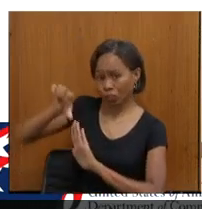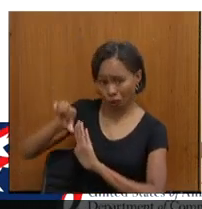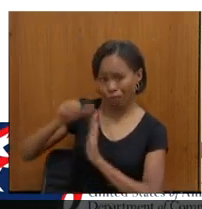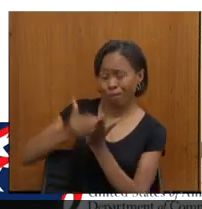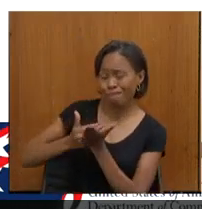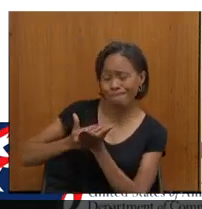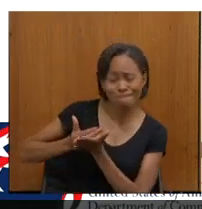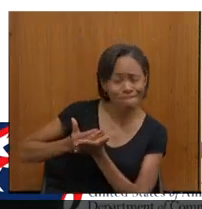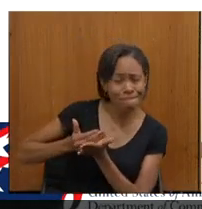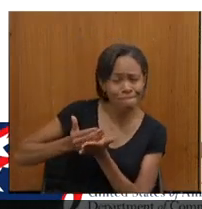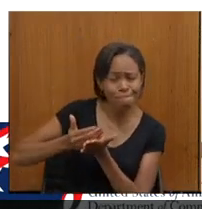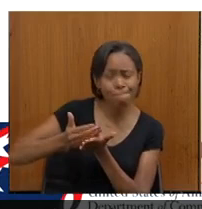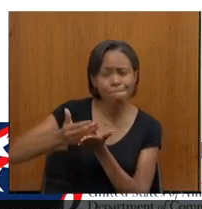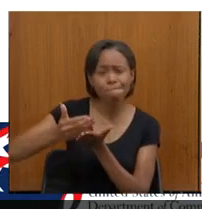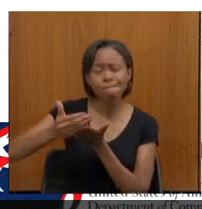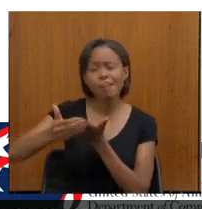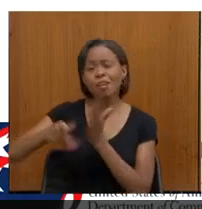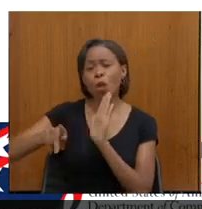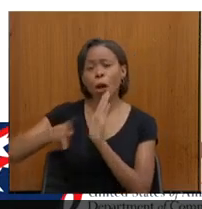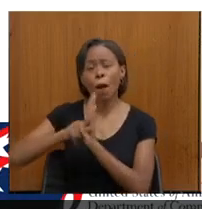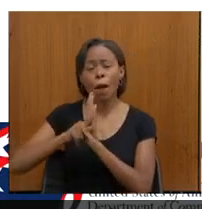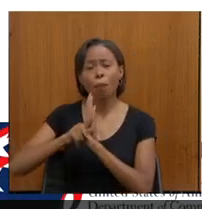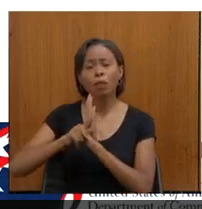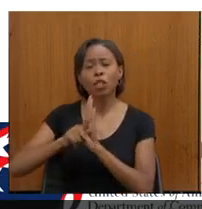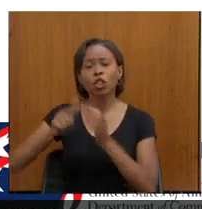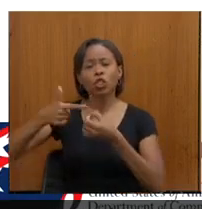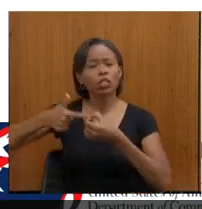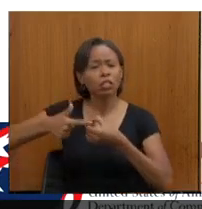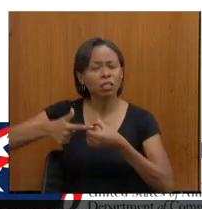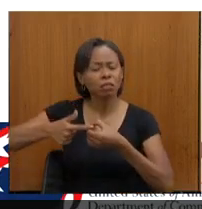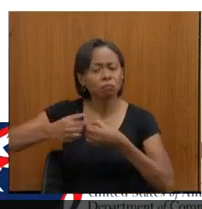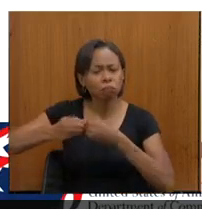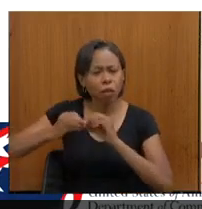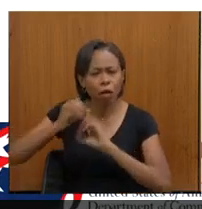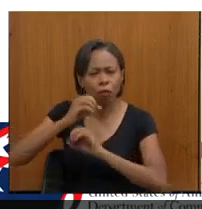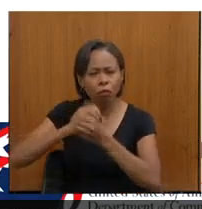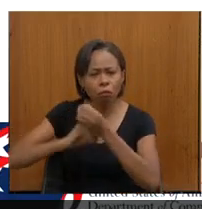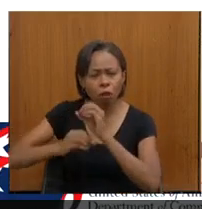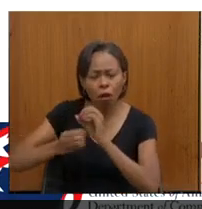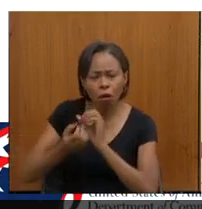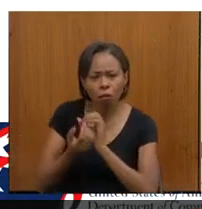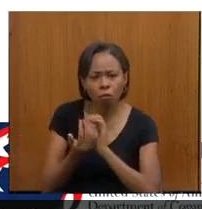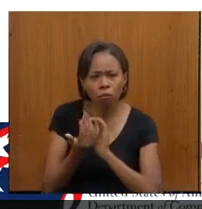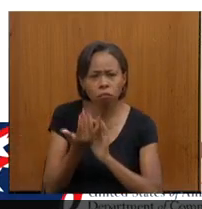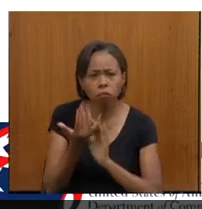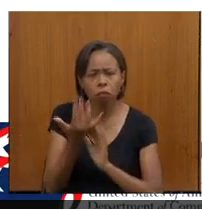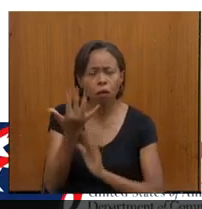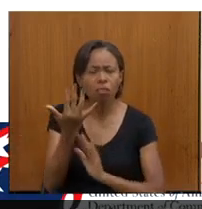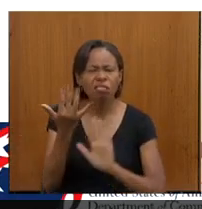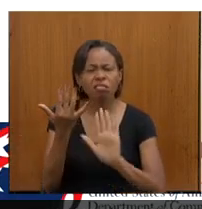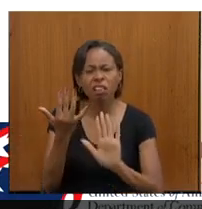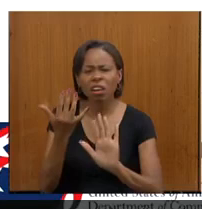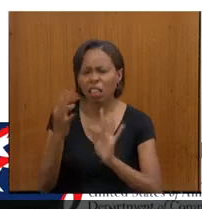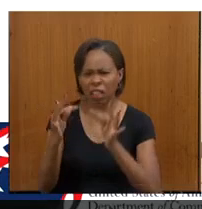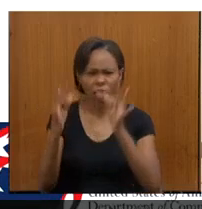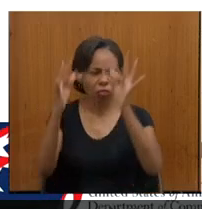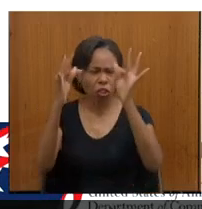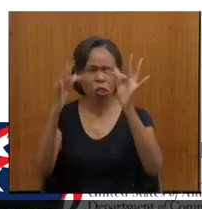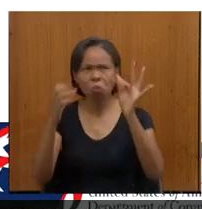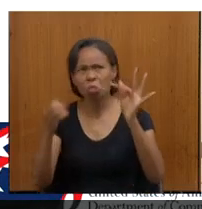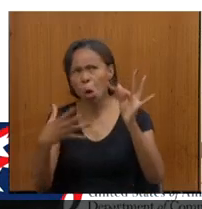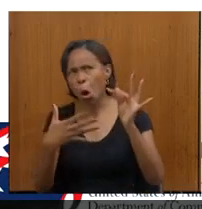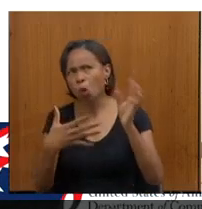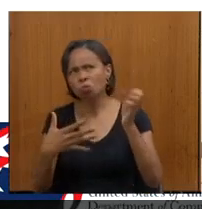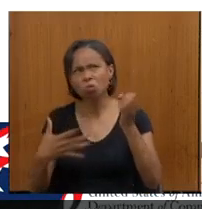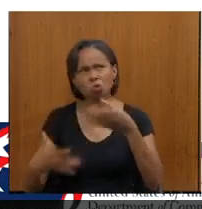o primeiro a célula de combustível então não tem a gente fazer a com tecnologia a gente não tem nada de muito novo então o